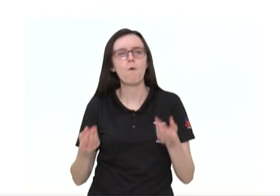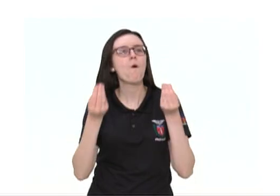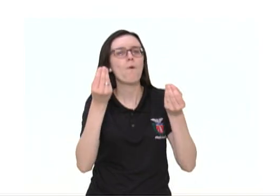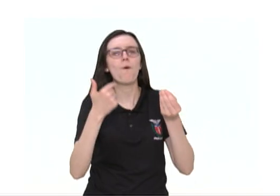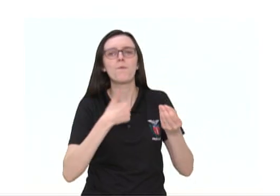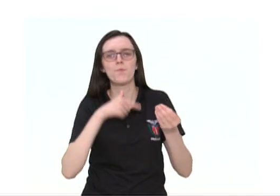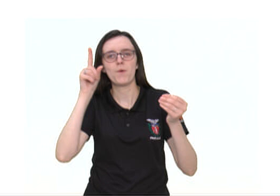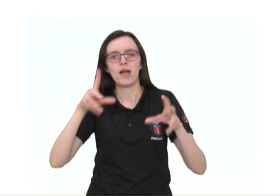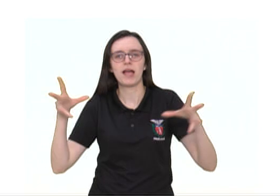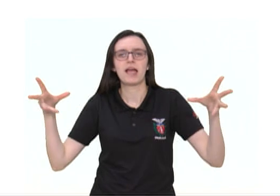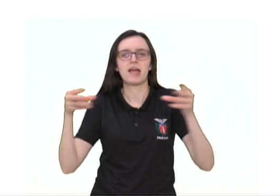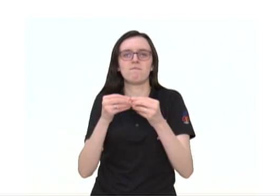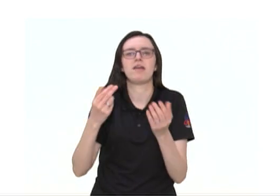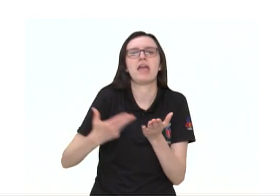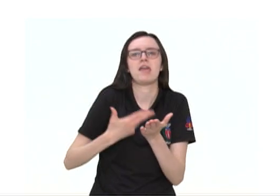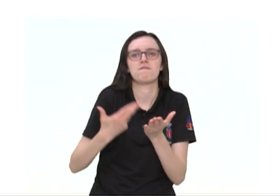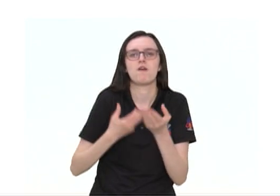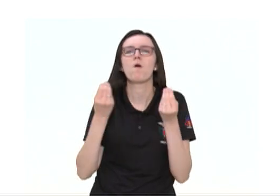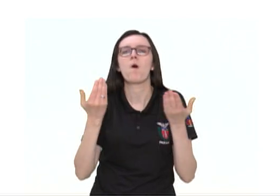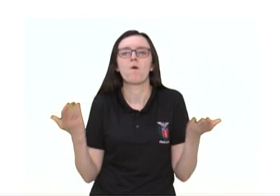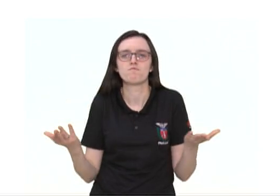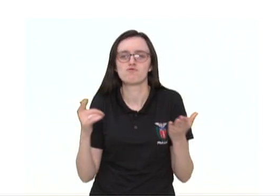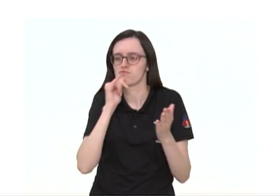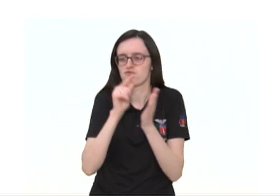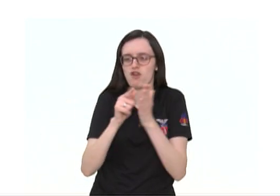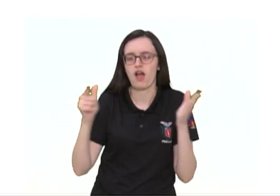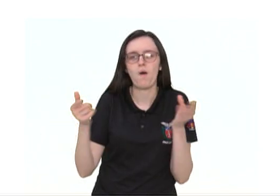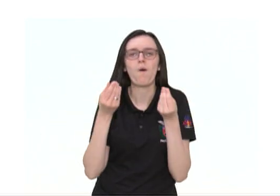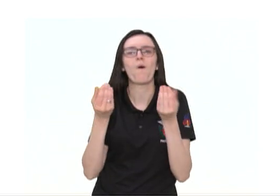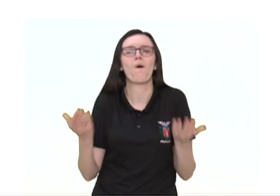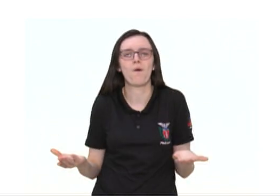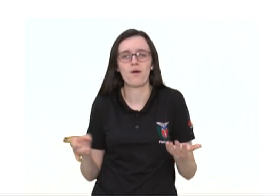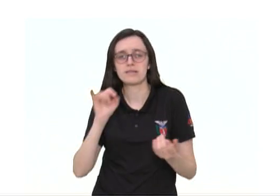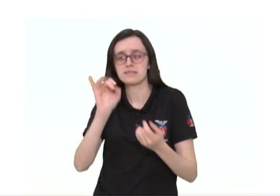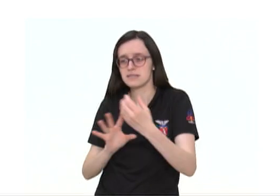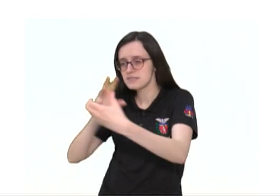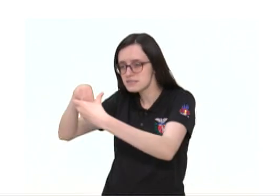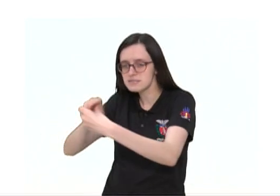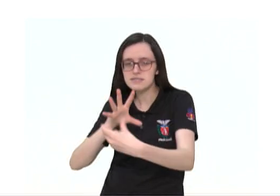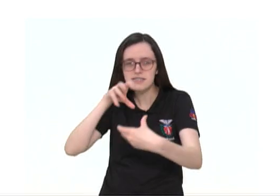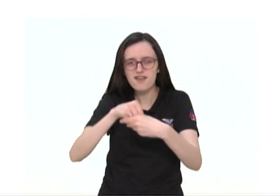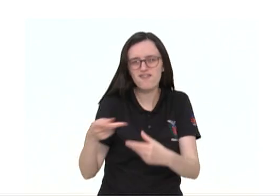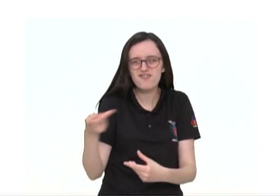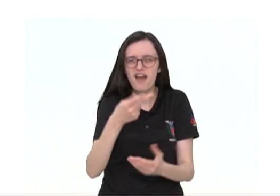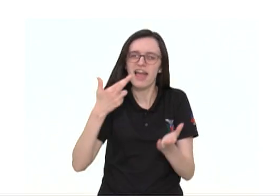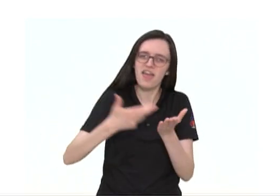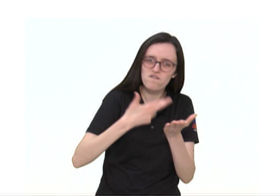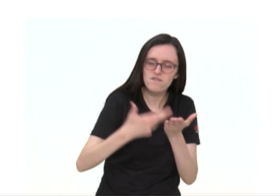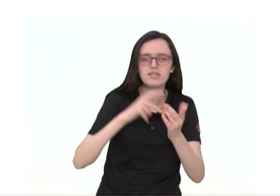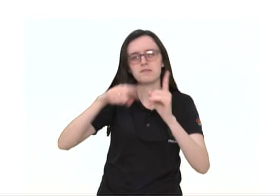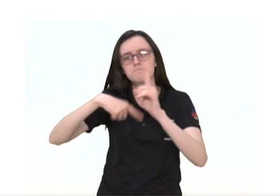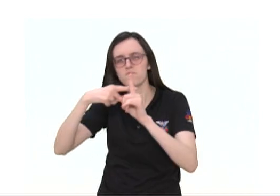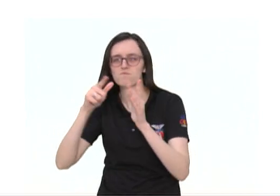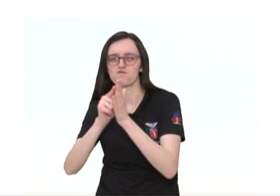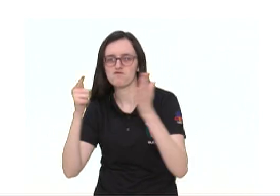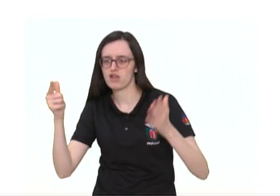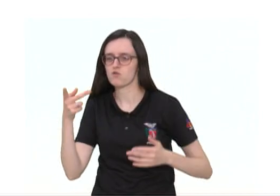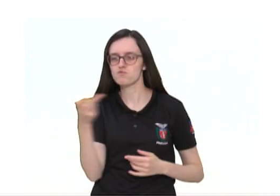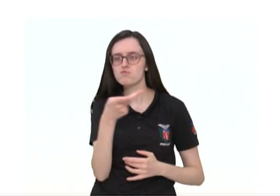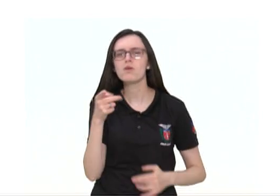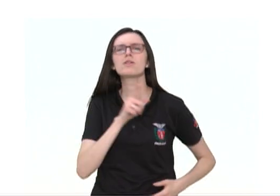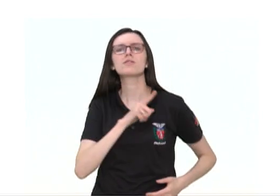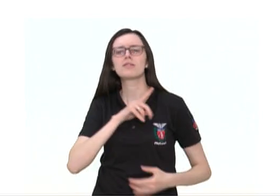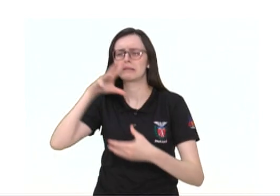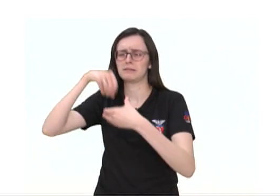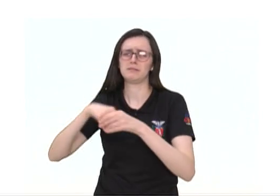vai resenhar uma revista e um jornal, sendo que dentro desses dois veículos aqui, há